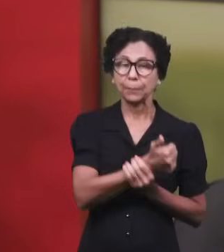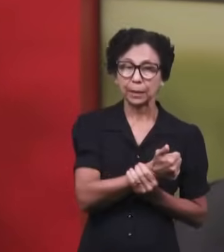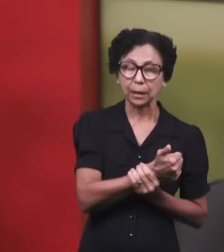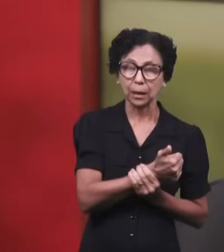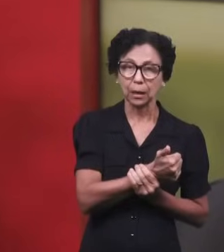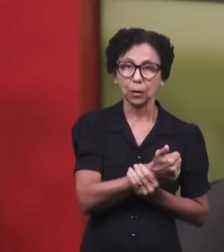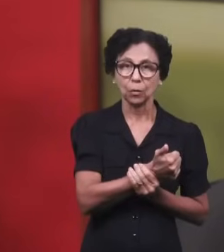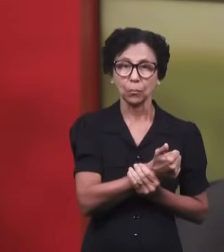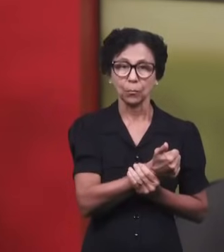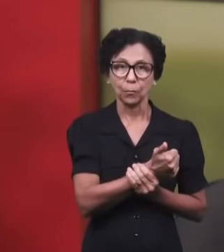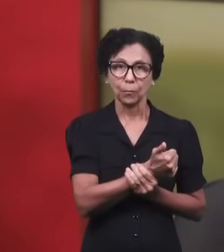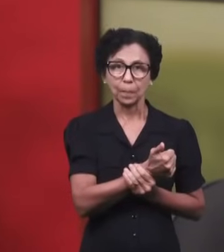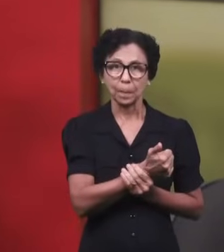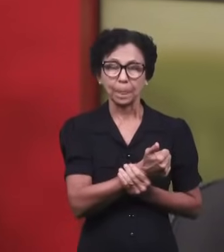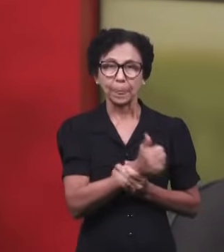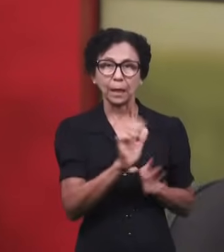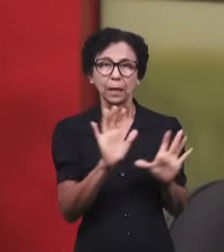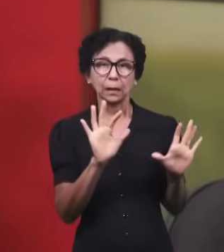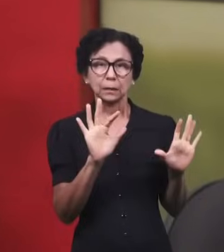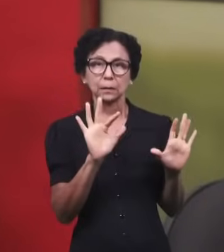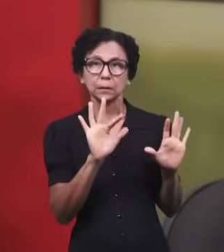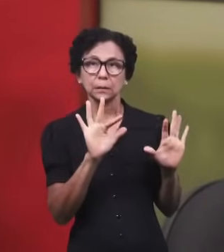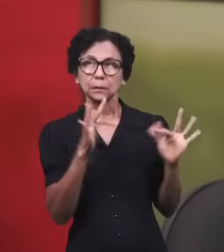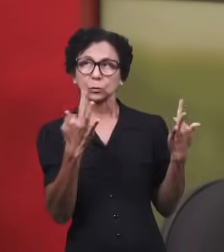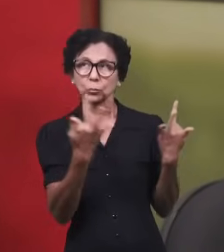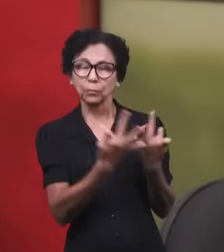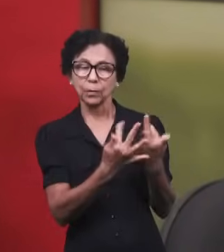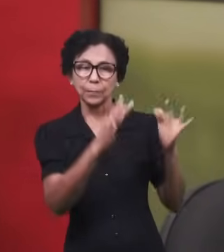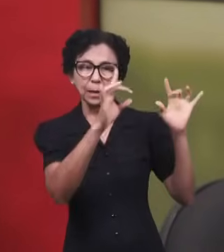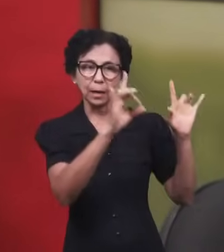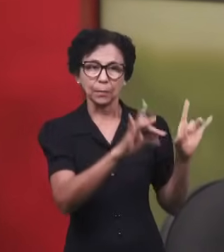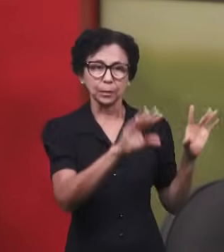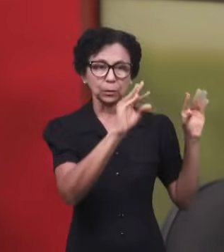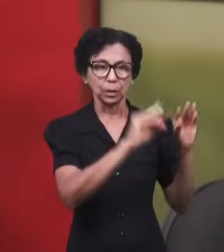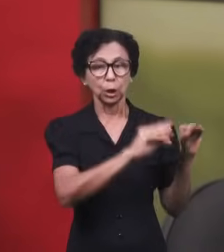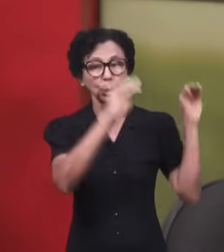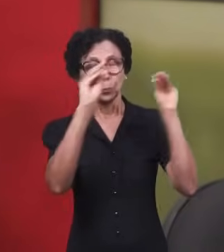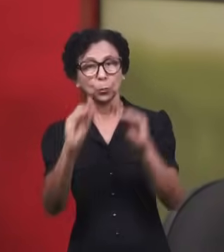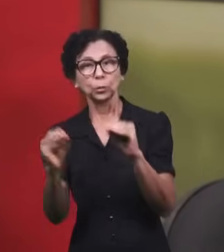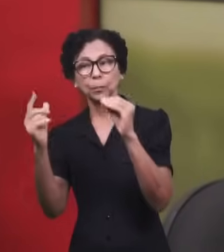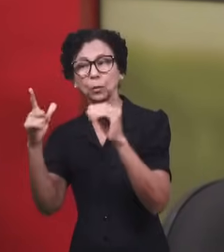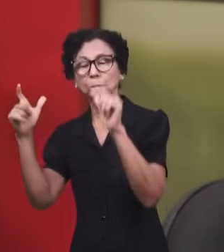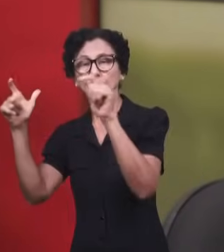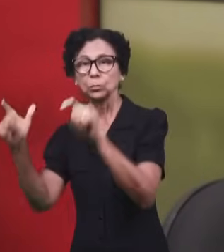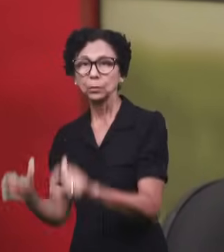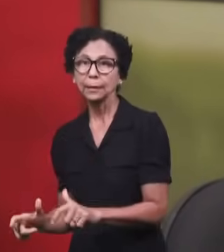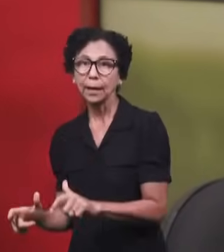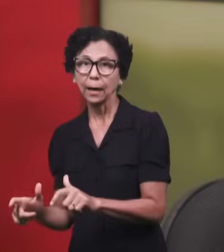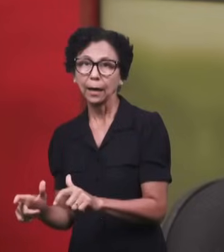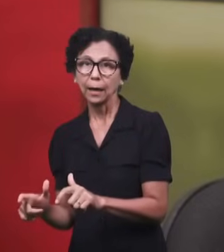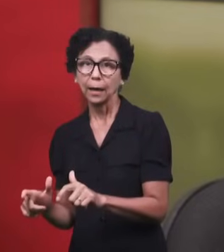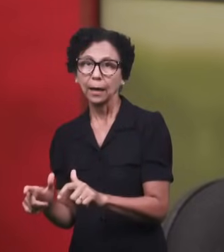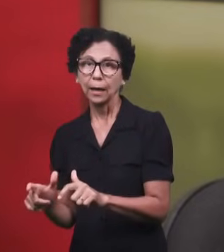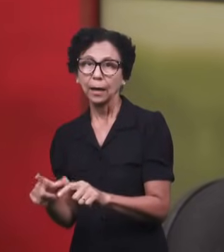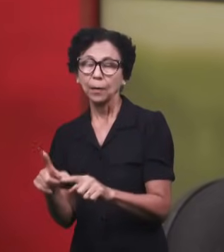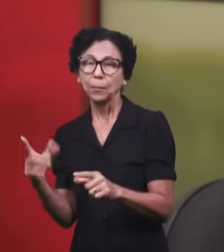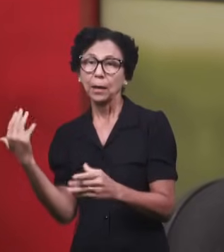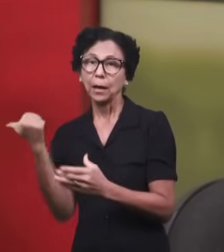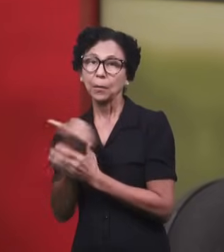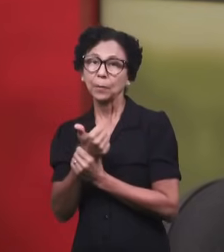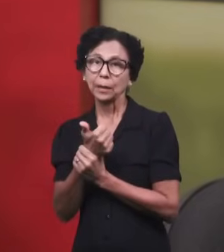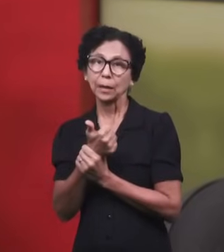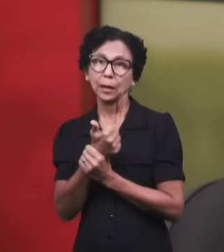um. Então ele quis fazer uma concessão ali à revelação. Então aquilo que já começa na